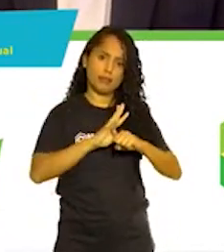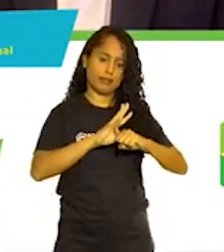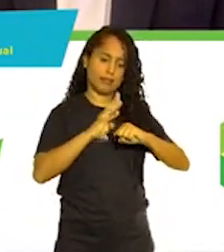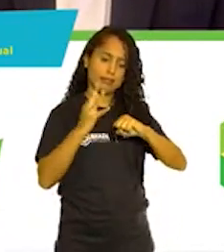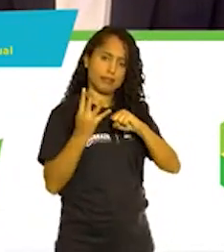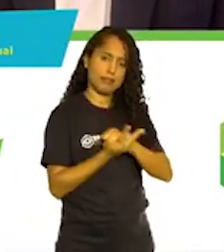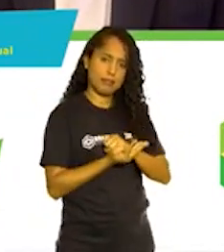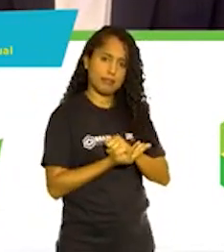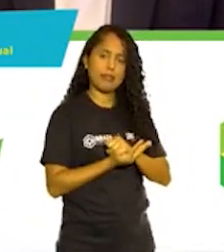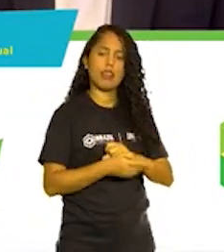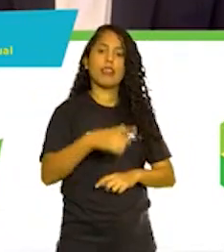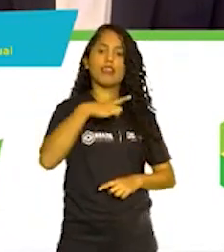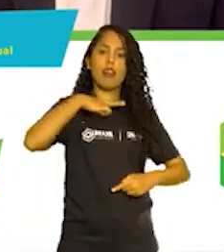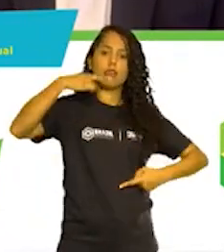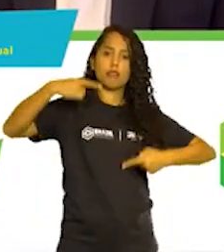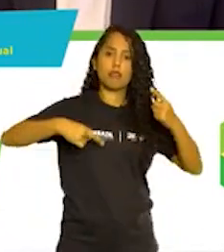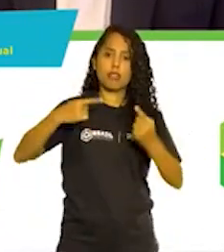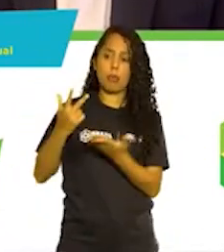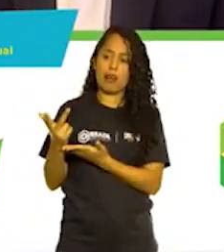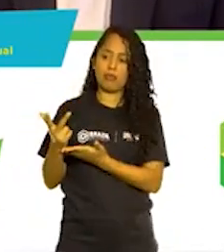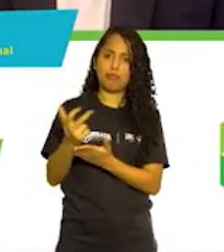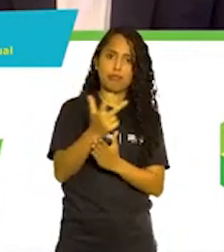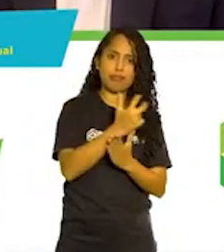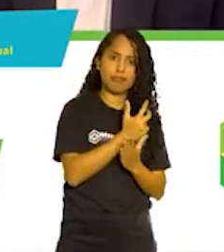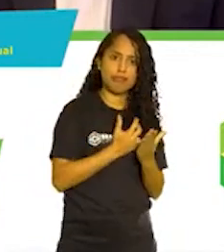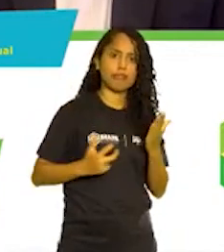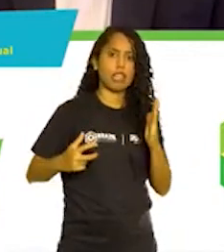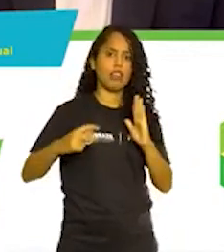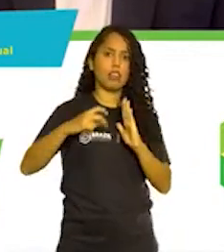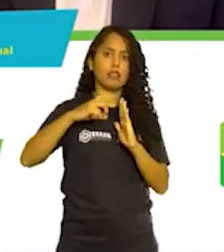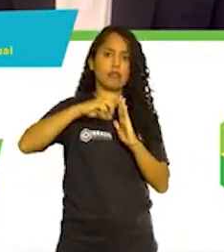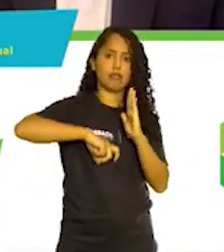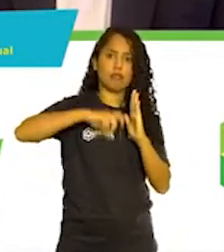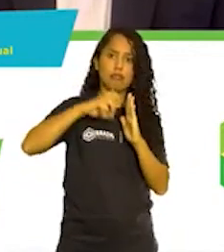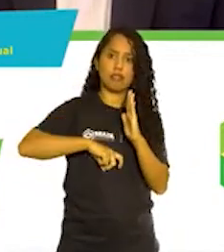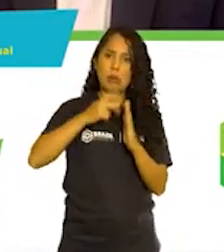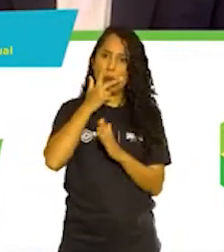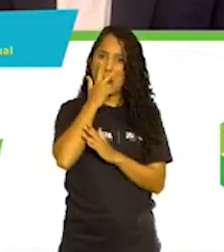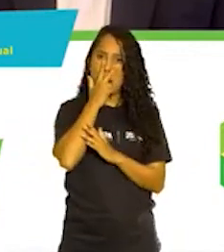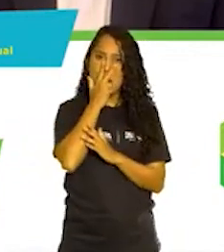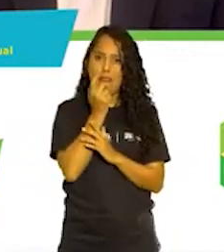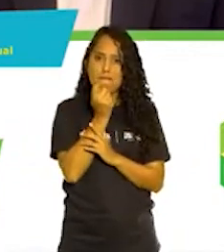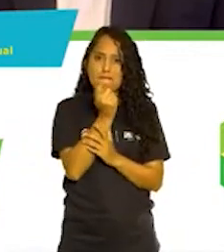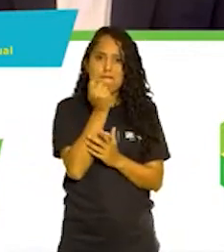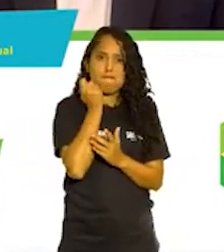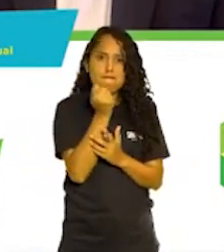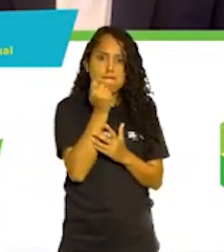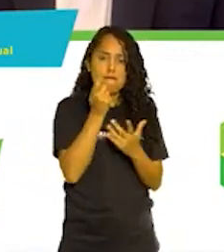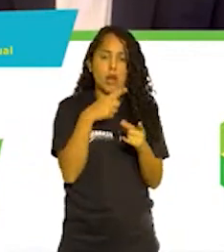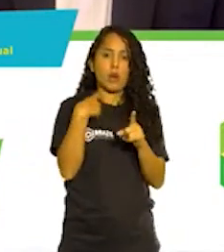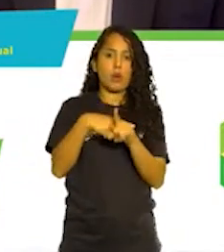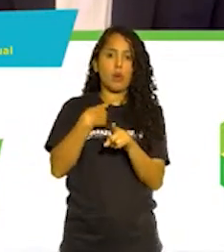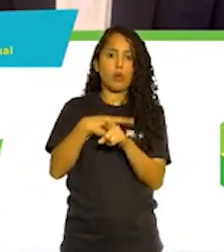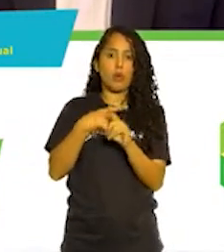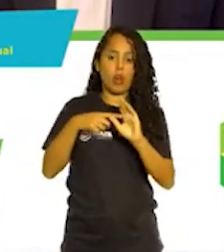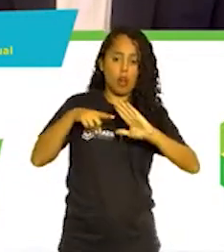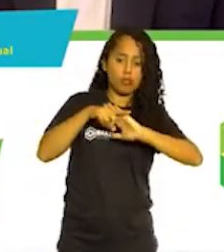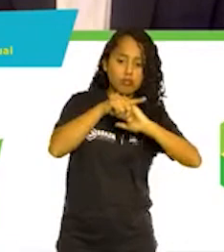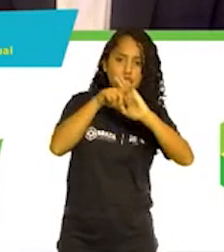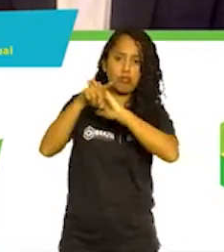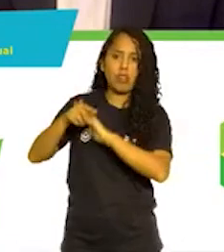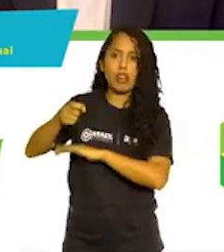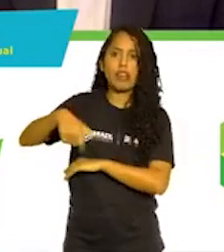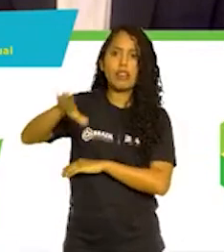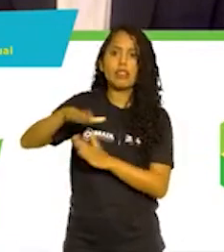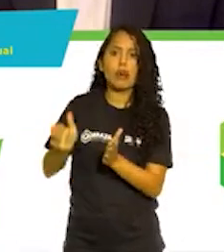debates fiscais que são mesquinhos, por exemplo, esse da vacina, por exemplo, do censo. É impossível saber quem são os pobres, onde